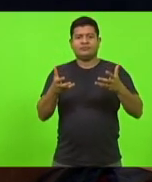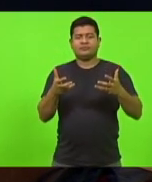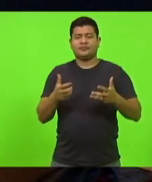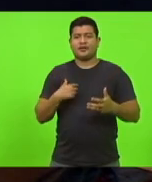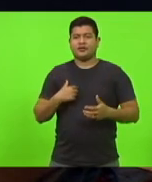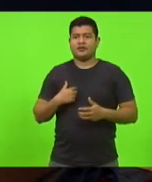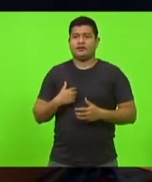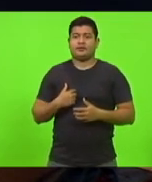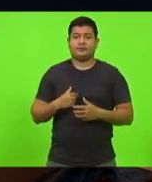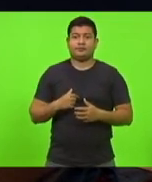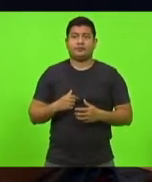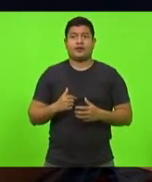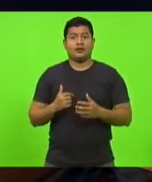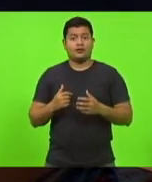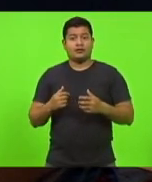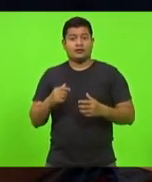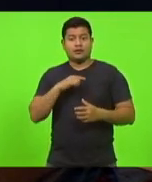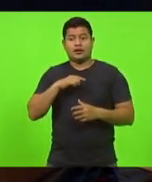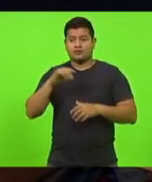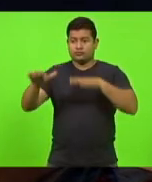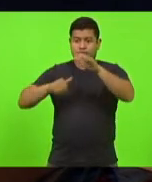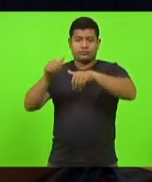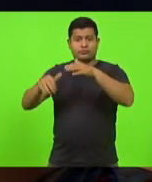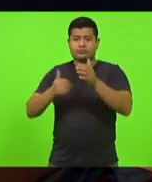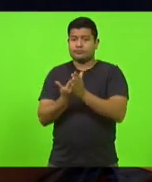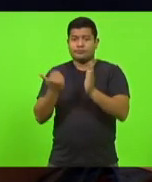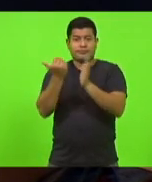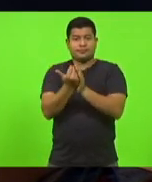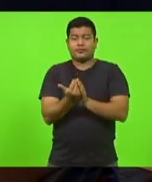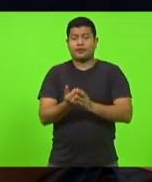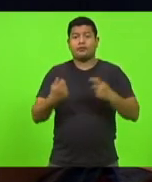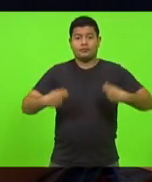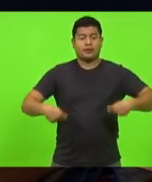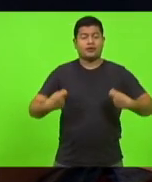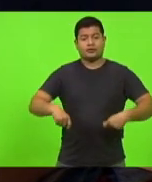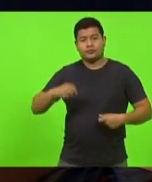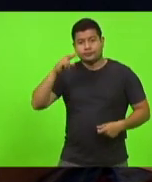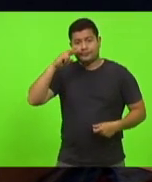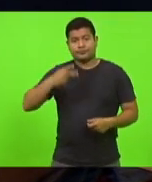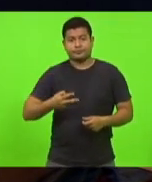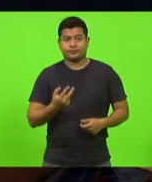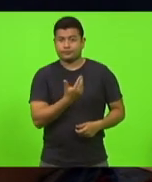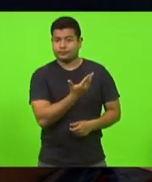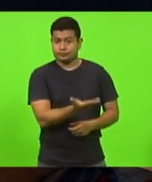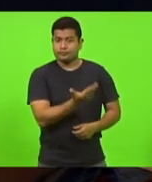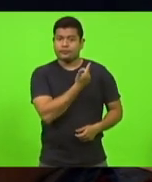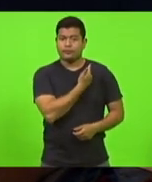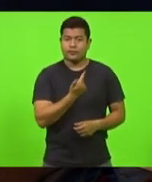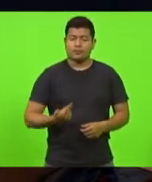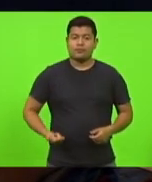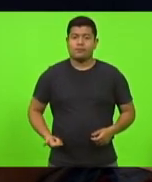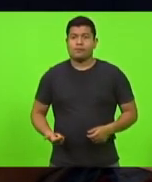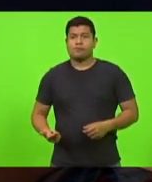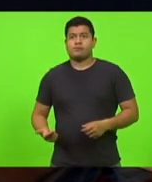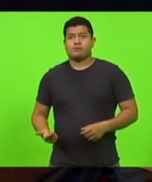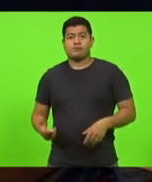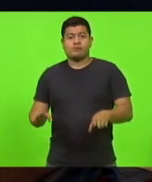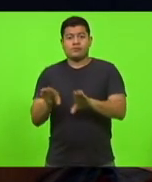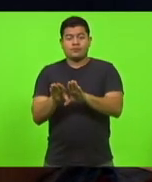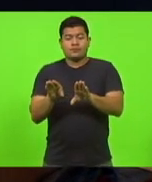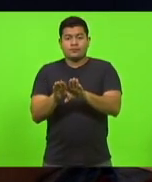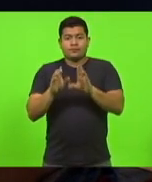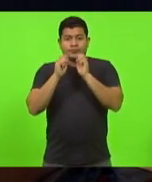efetivados mais professores. Mas é preciso reconhecer quando um governo, quando a Assembleia